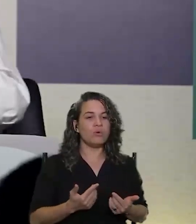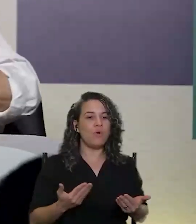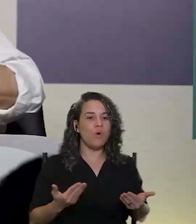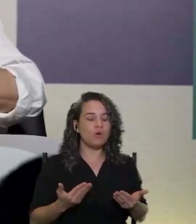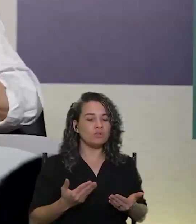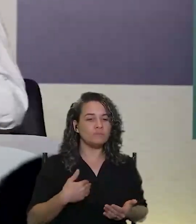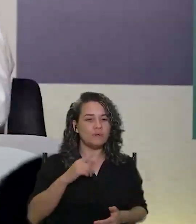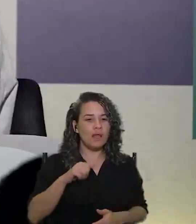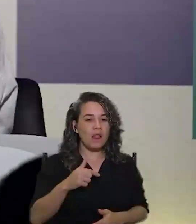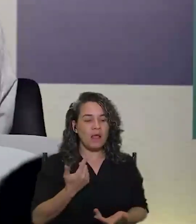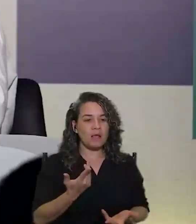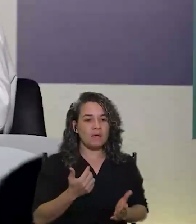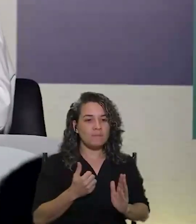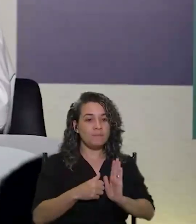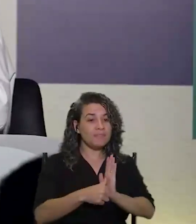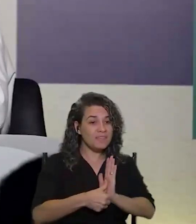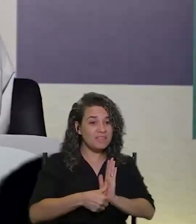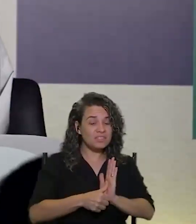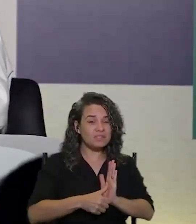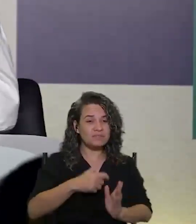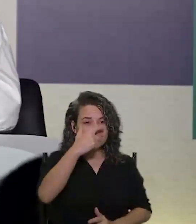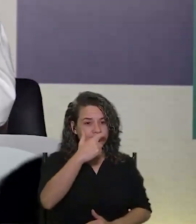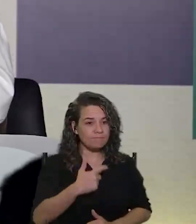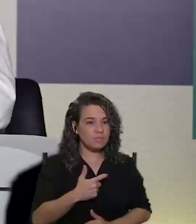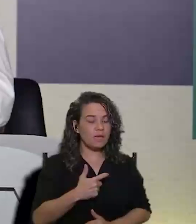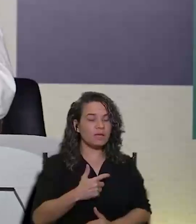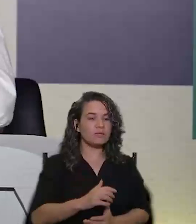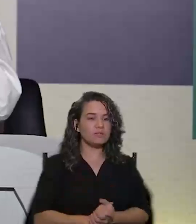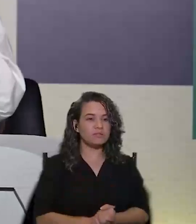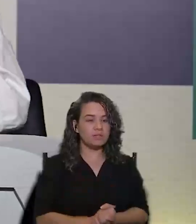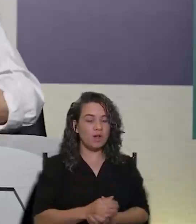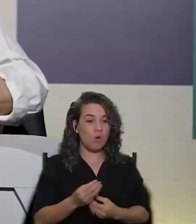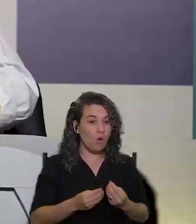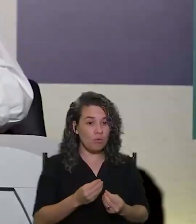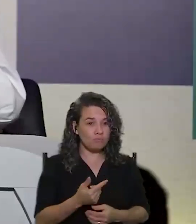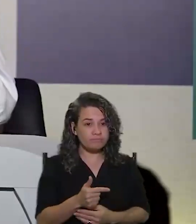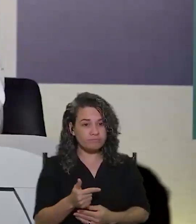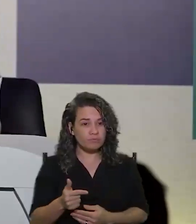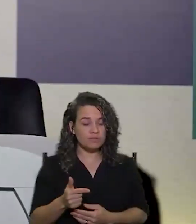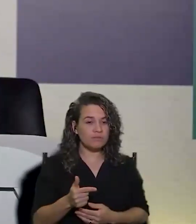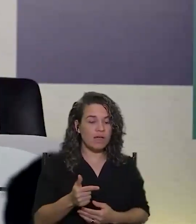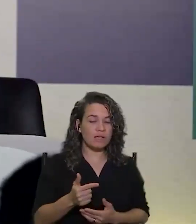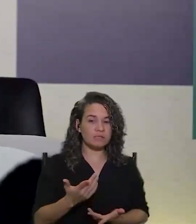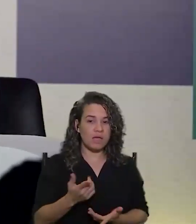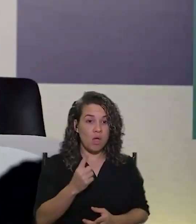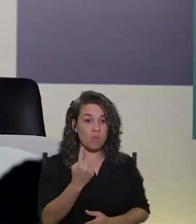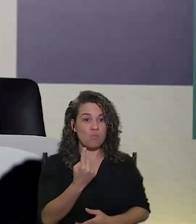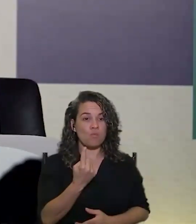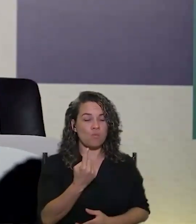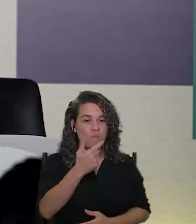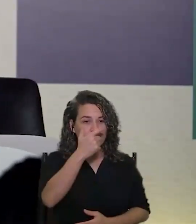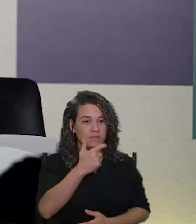não pode ficar falando dessas coisas, porque isso aí é identitarismo, né? Como se não tivesse uma identidade hegemônica nesse país, né?